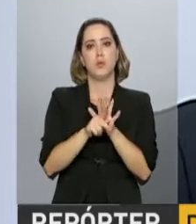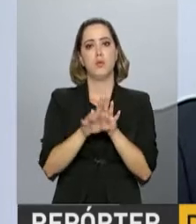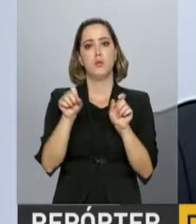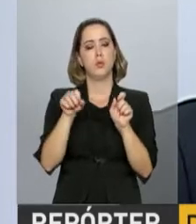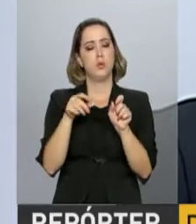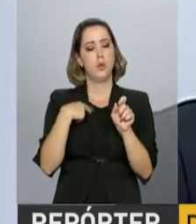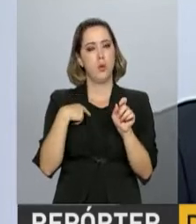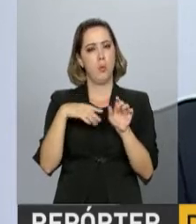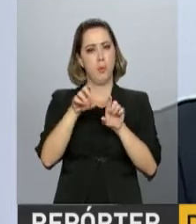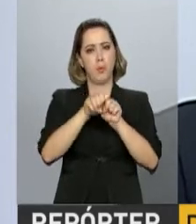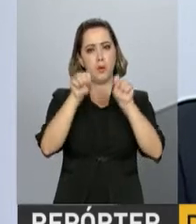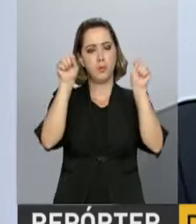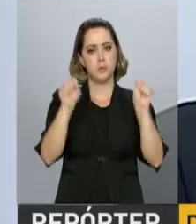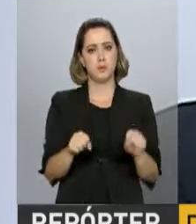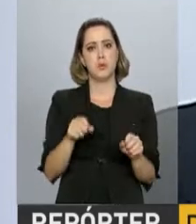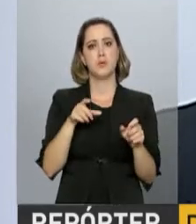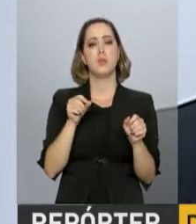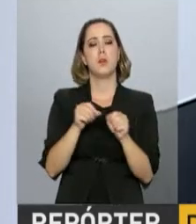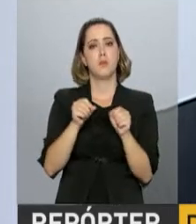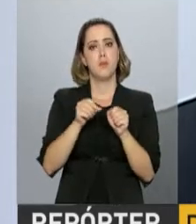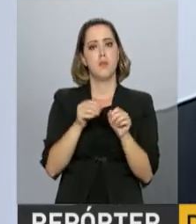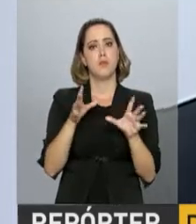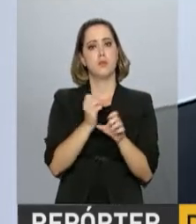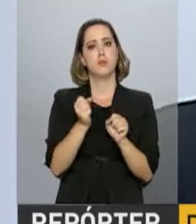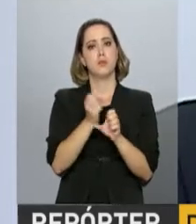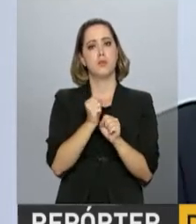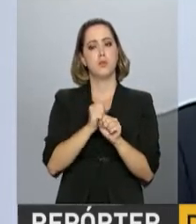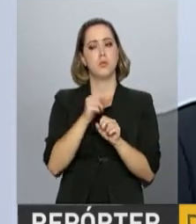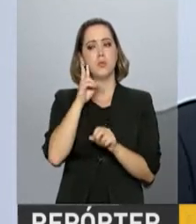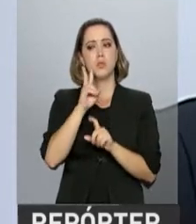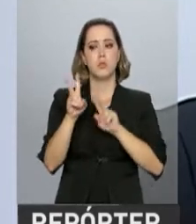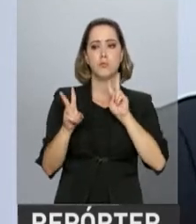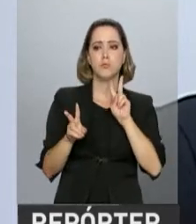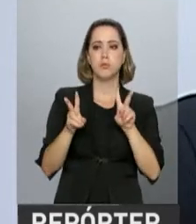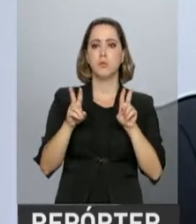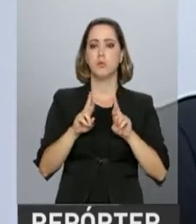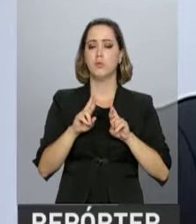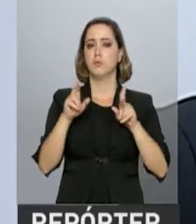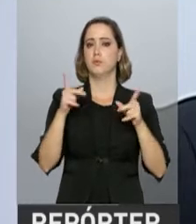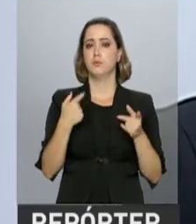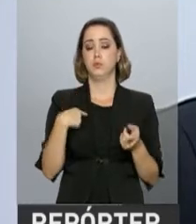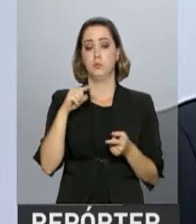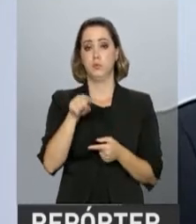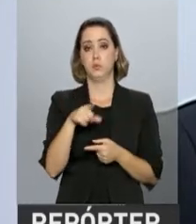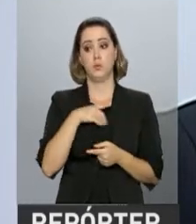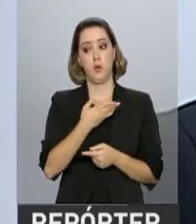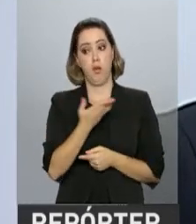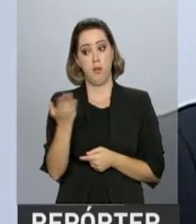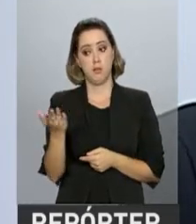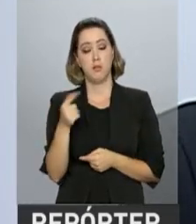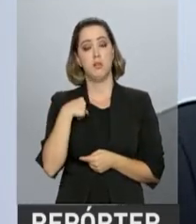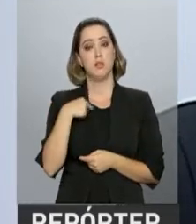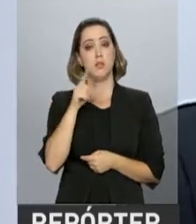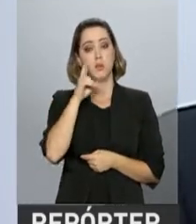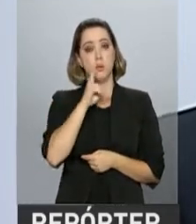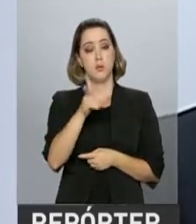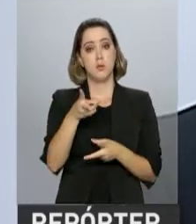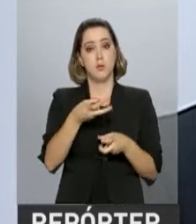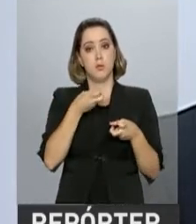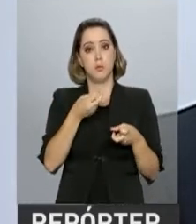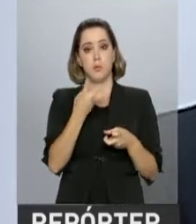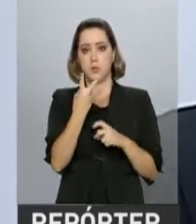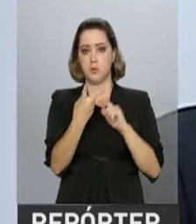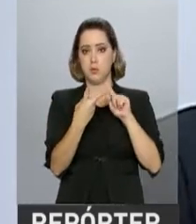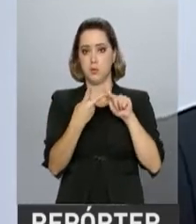faz ali os cálculos e apura a diferença no caso da contribuinte eu percebo que ela tem